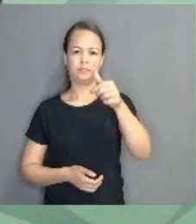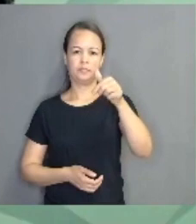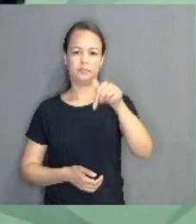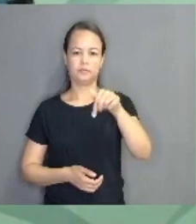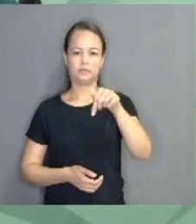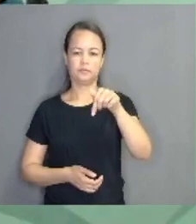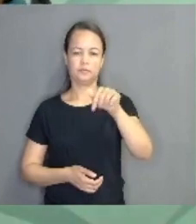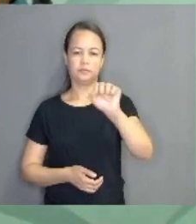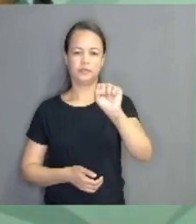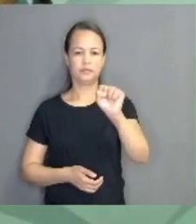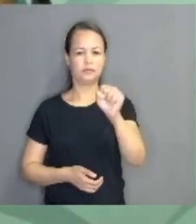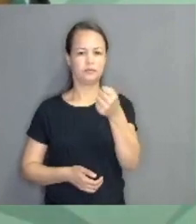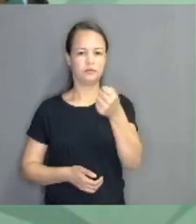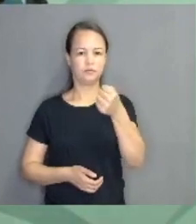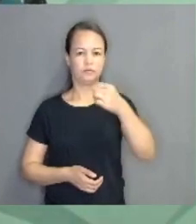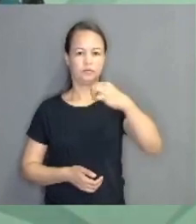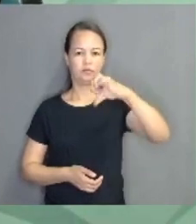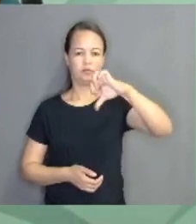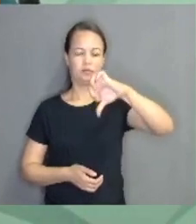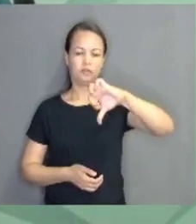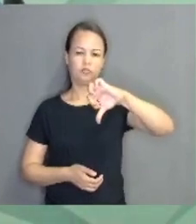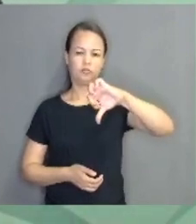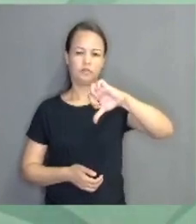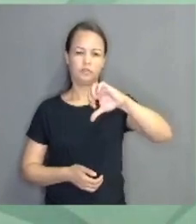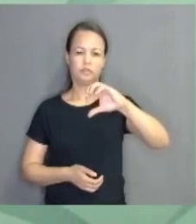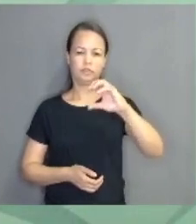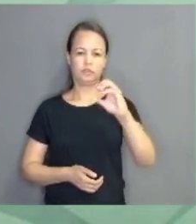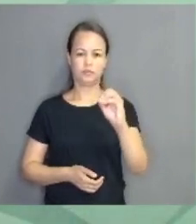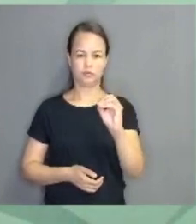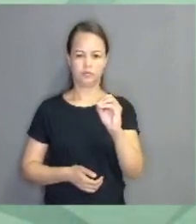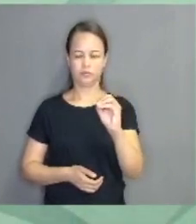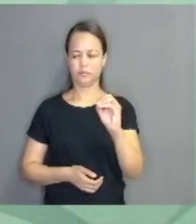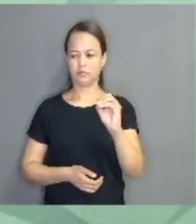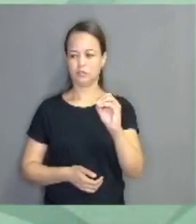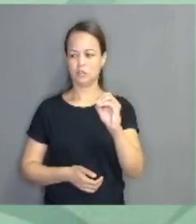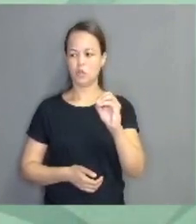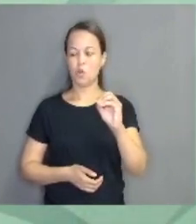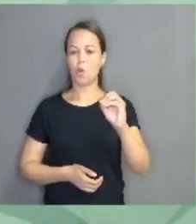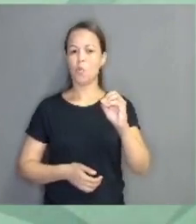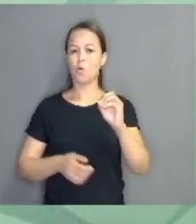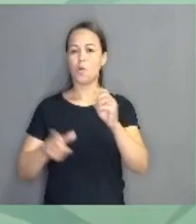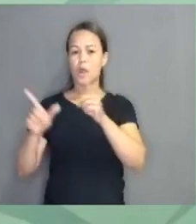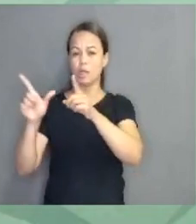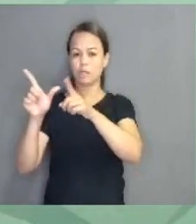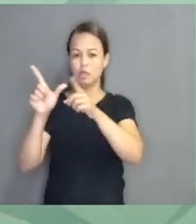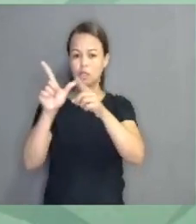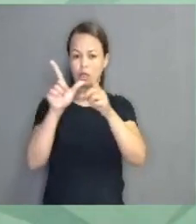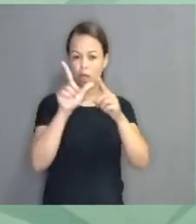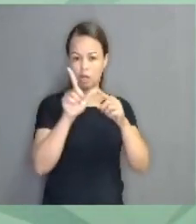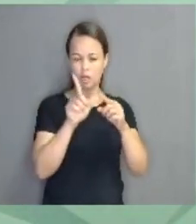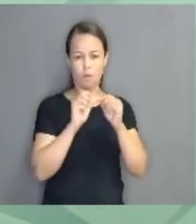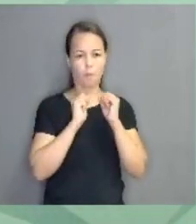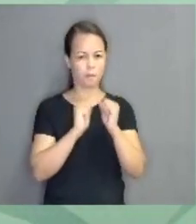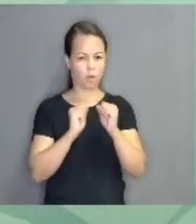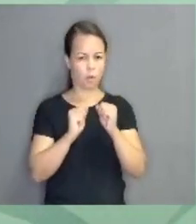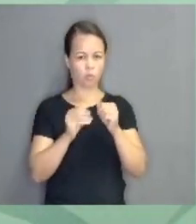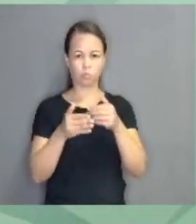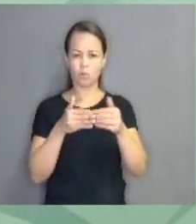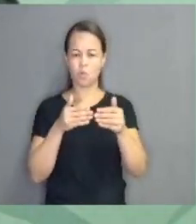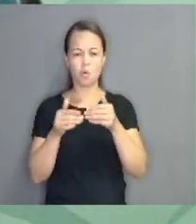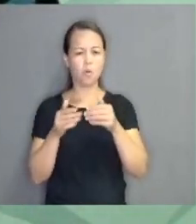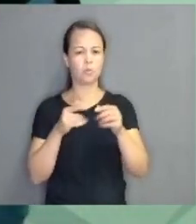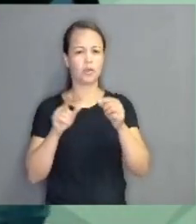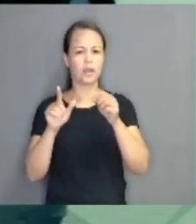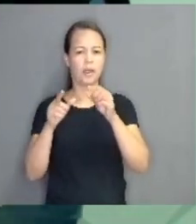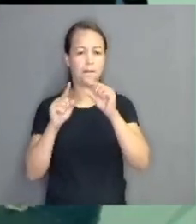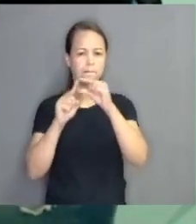7, o 8, o 9 e o 0. Com essas letras eu posso formar qualquer palavra. E